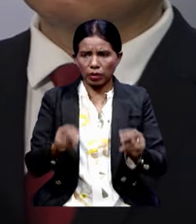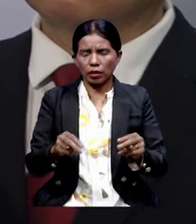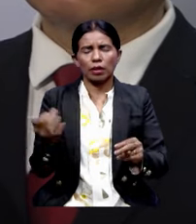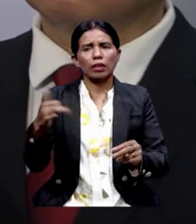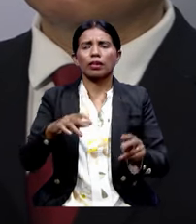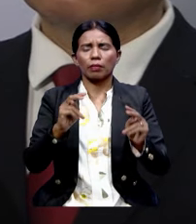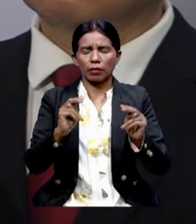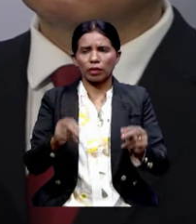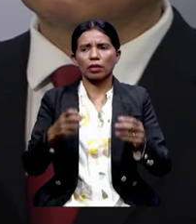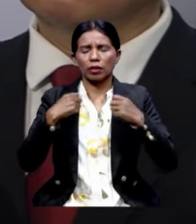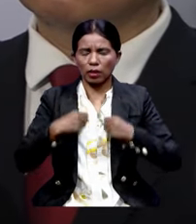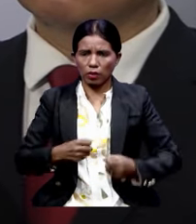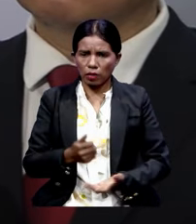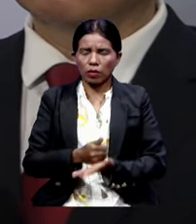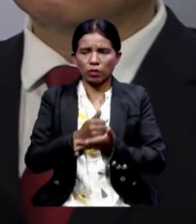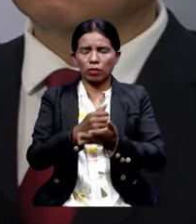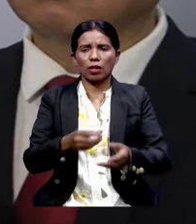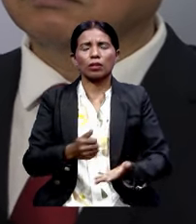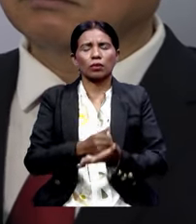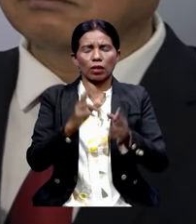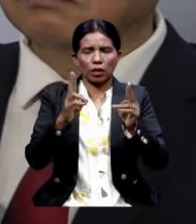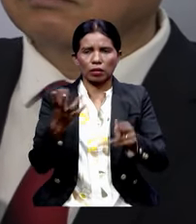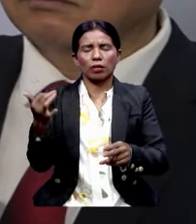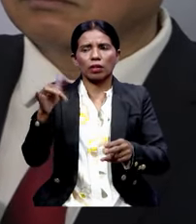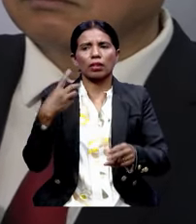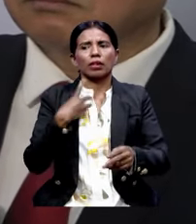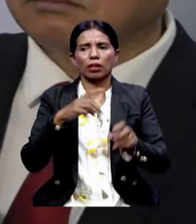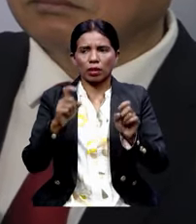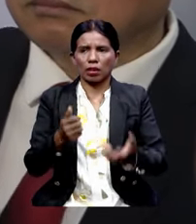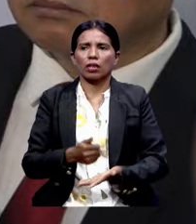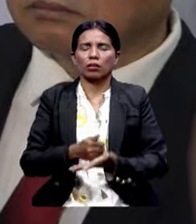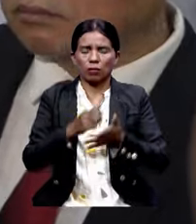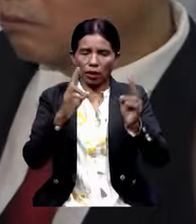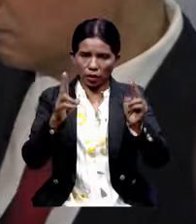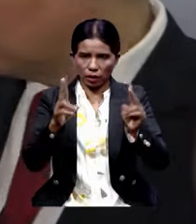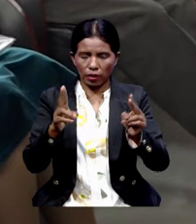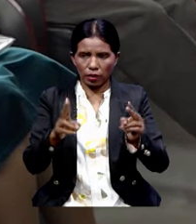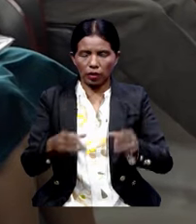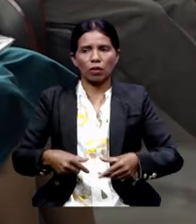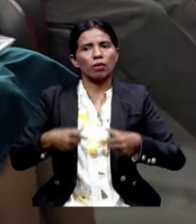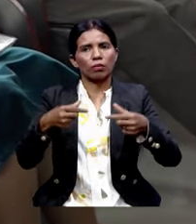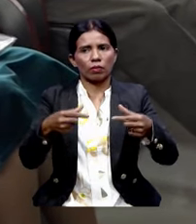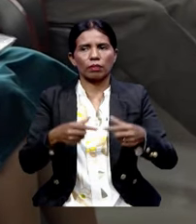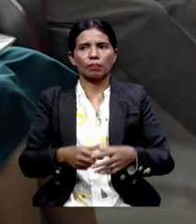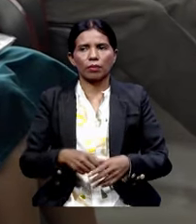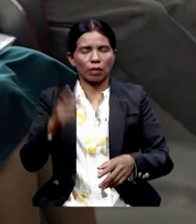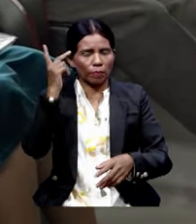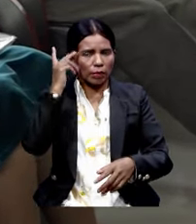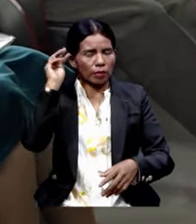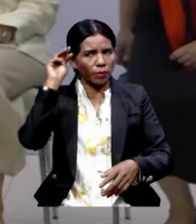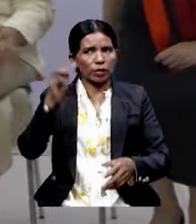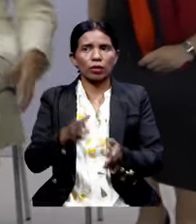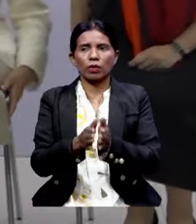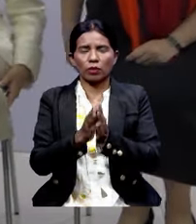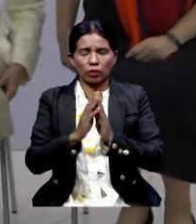precisa saúde a total atenção. Fo atenção lalais basira, ida tem que ser imediatamente oferece ana. Primeiro-ministro Mos Husu